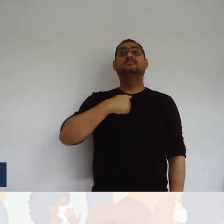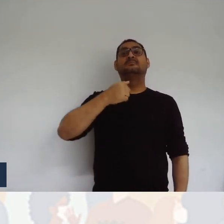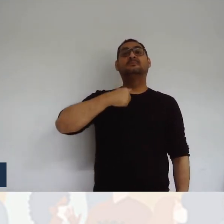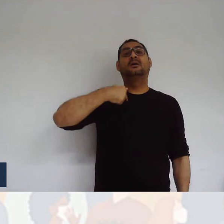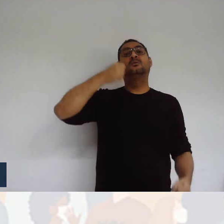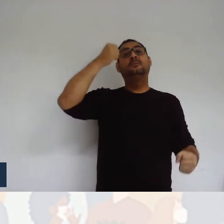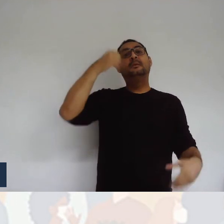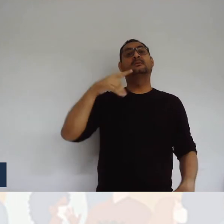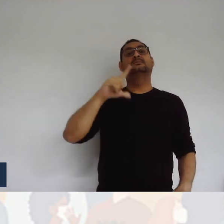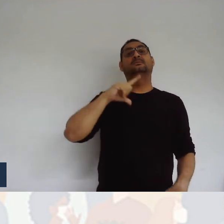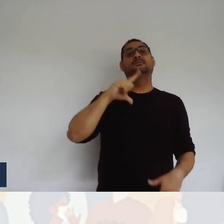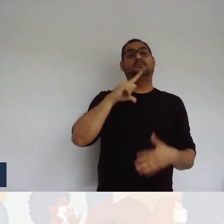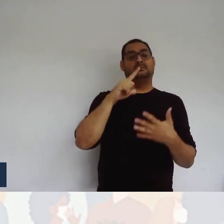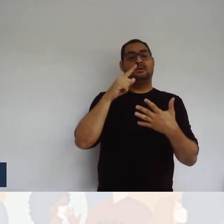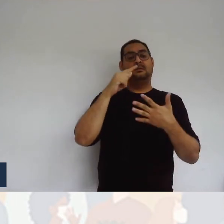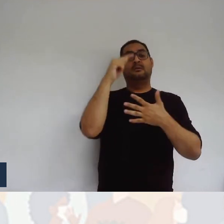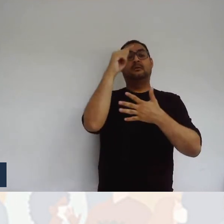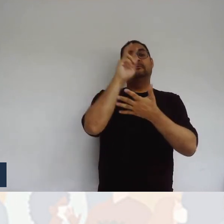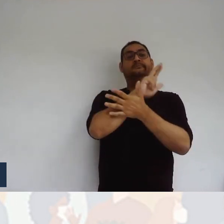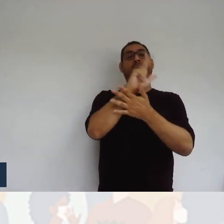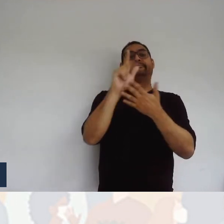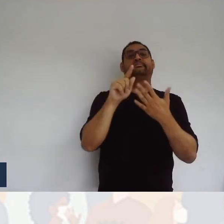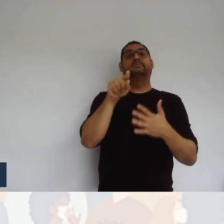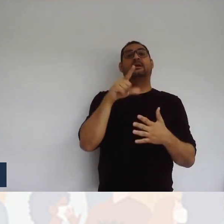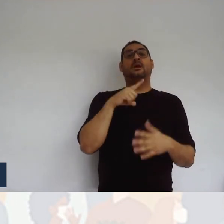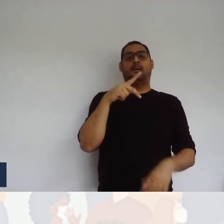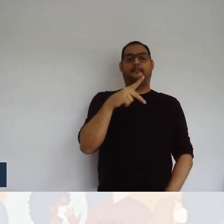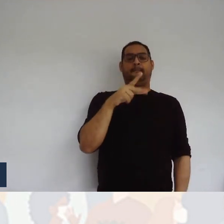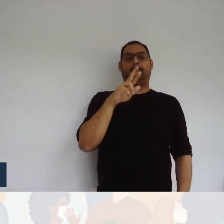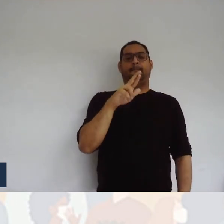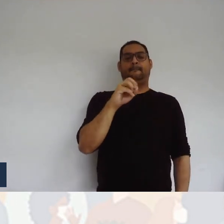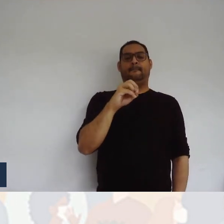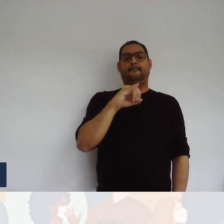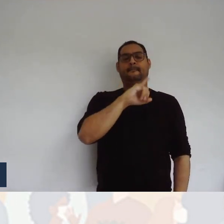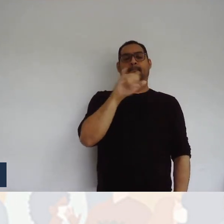essas coisas, são essas projeções escalares, os sentidos que eu